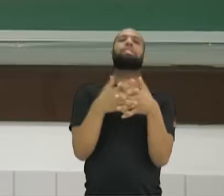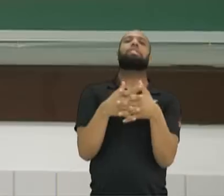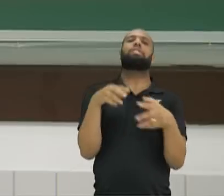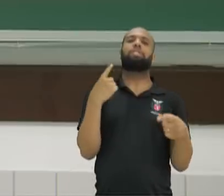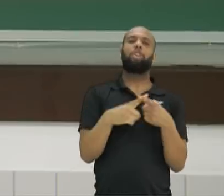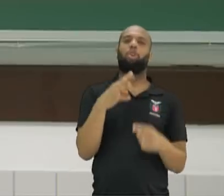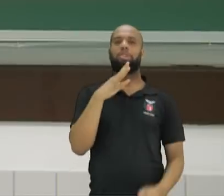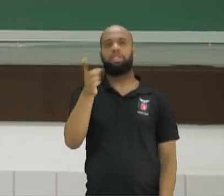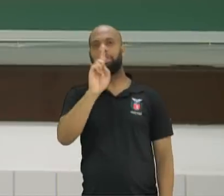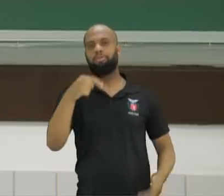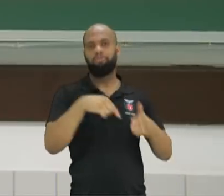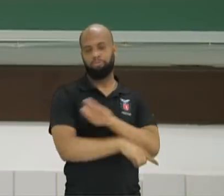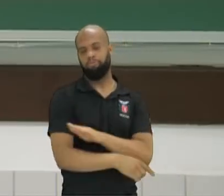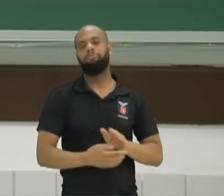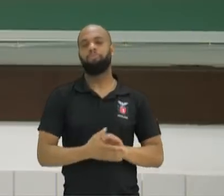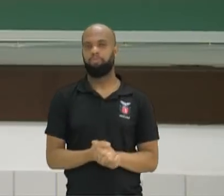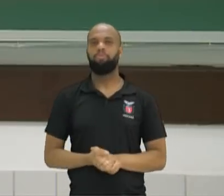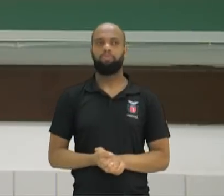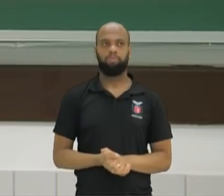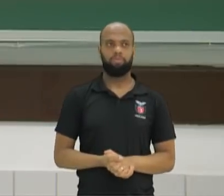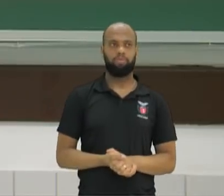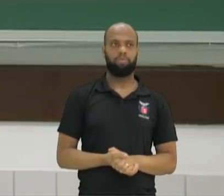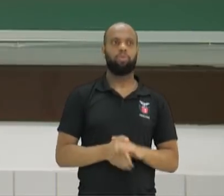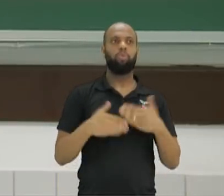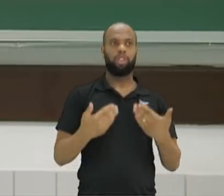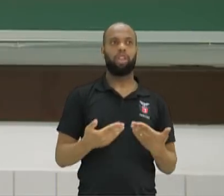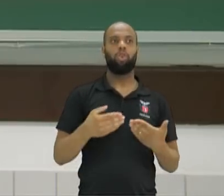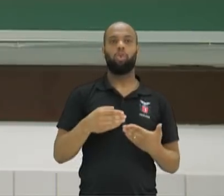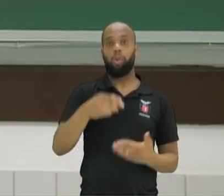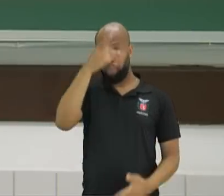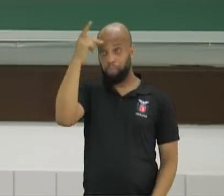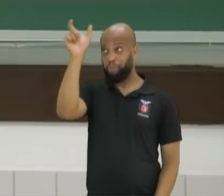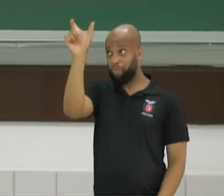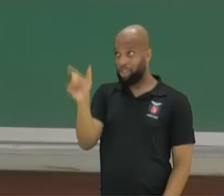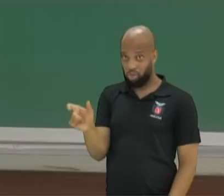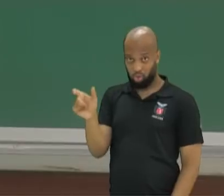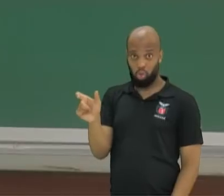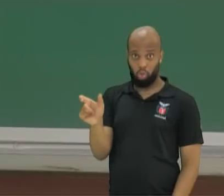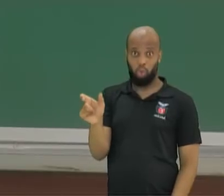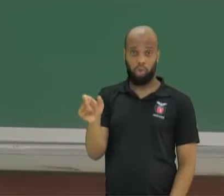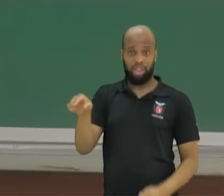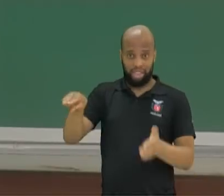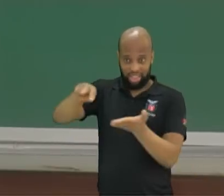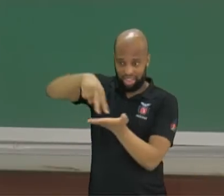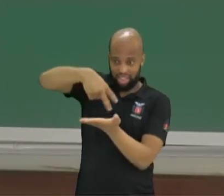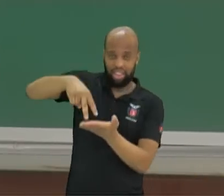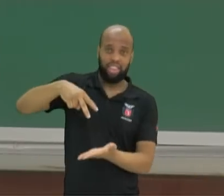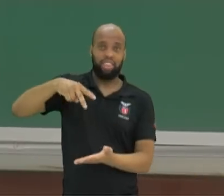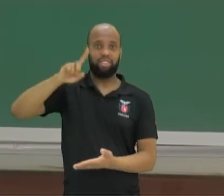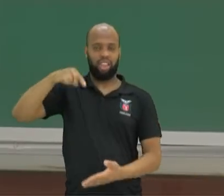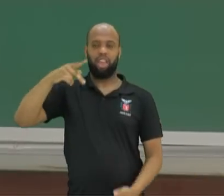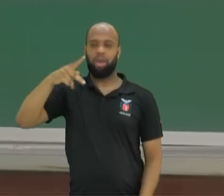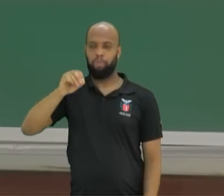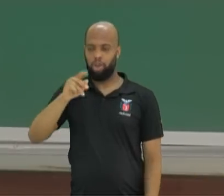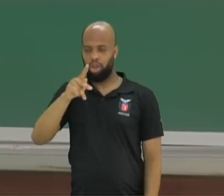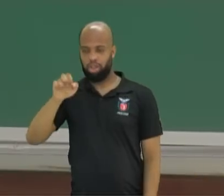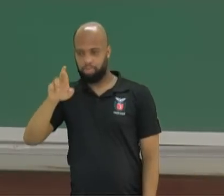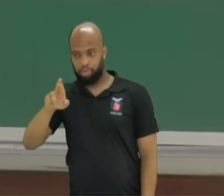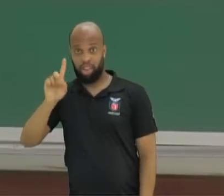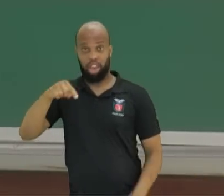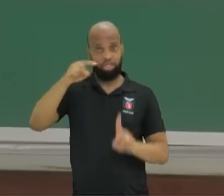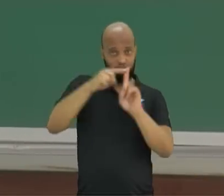conhecer, acaba fazendo uma confusão, tá bom? Então, o popping, ele é um estilo de dança urbana